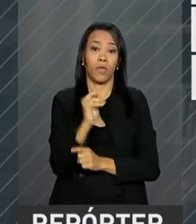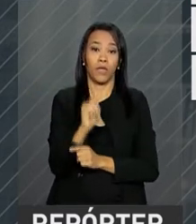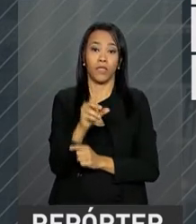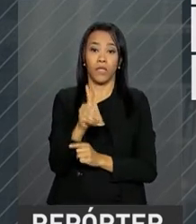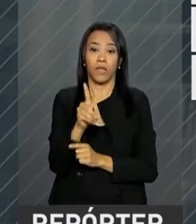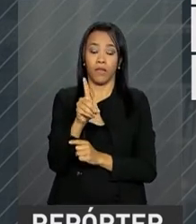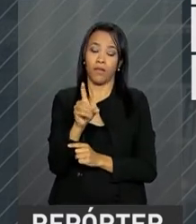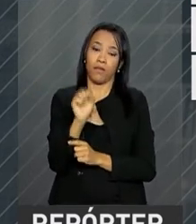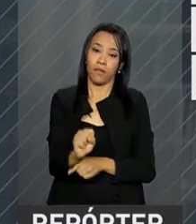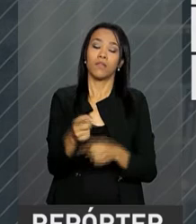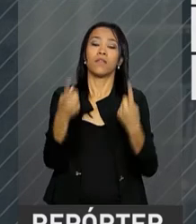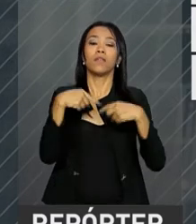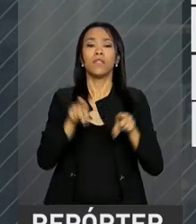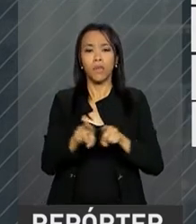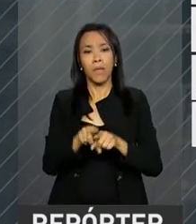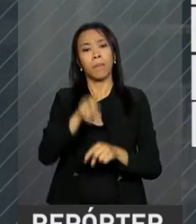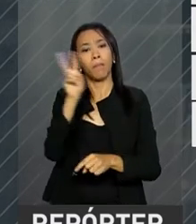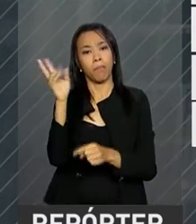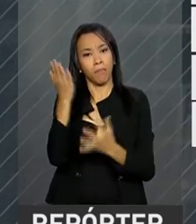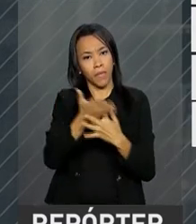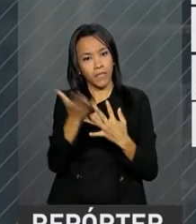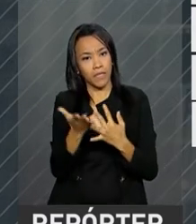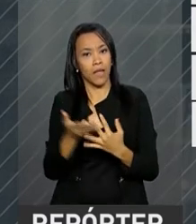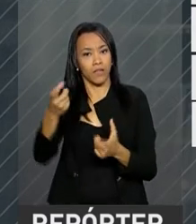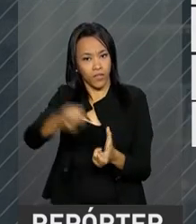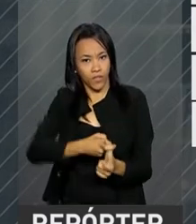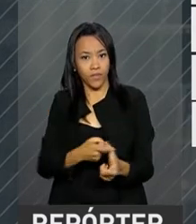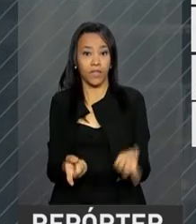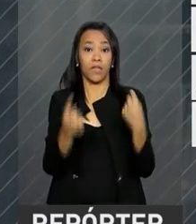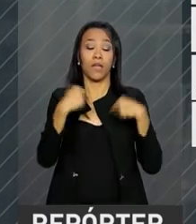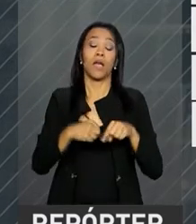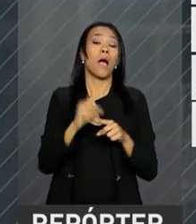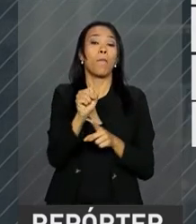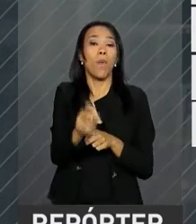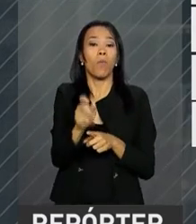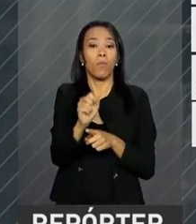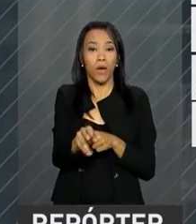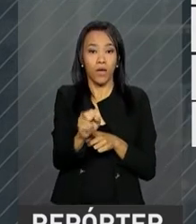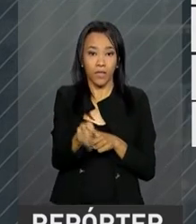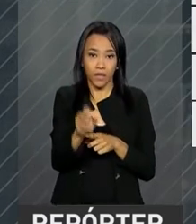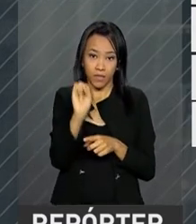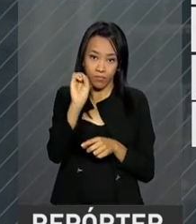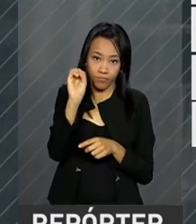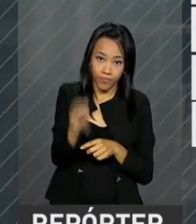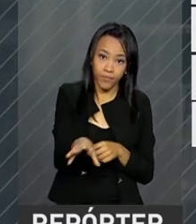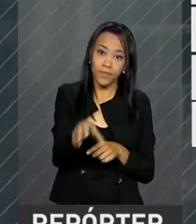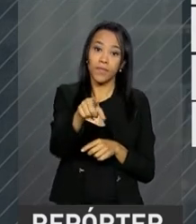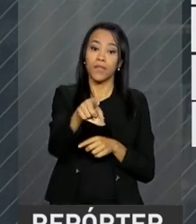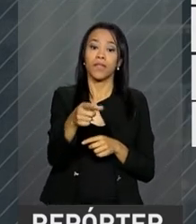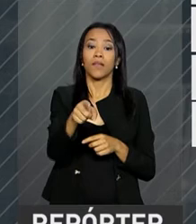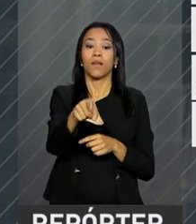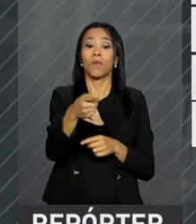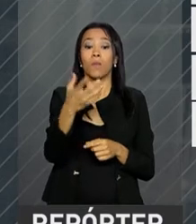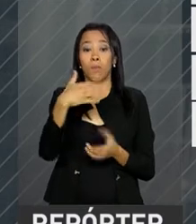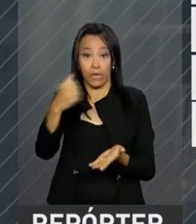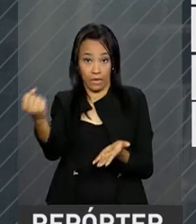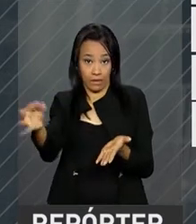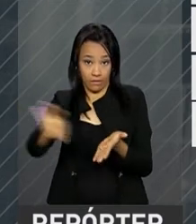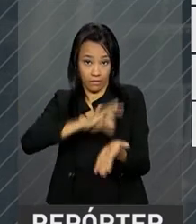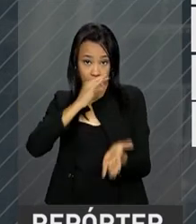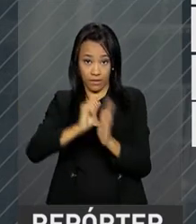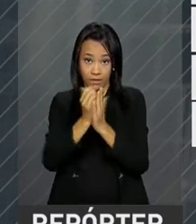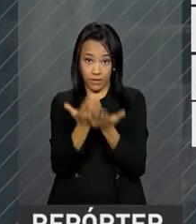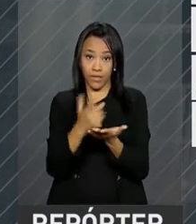de débitos junto ao banco equiparar a poupança a remuneração dos trabalhadores com carteira assinada que tem